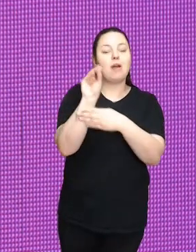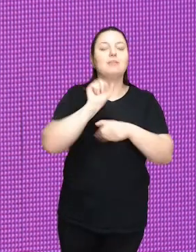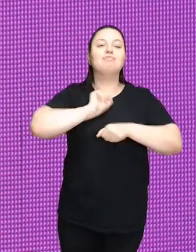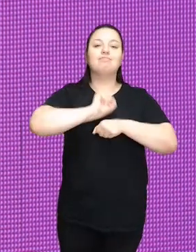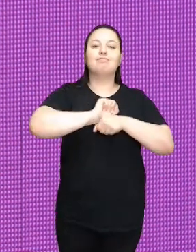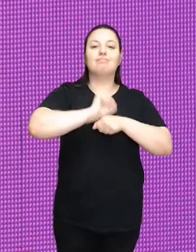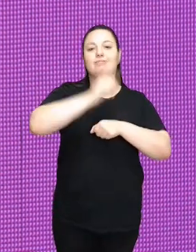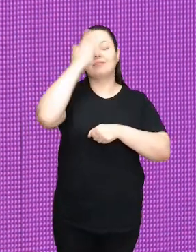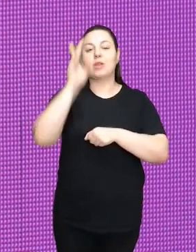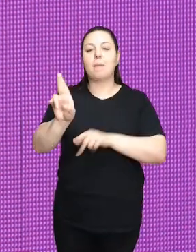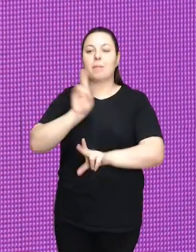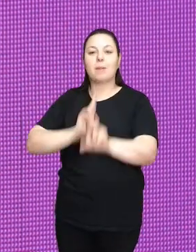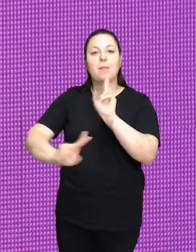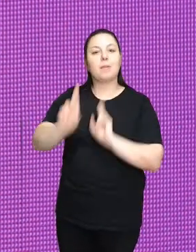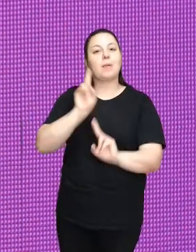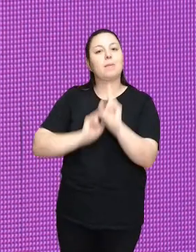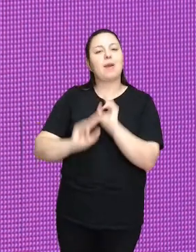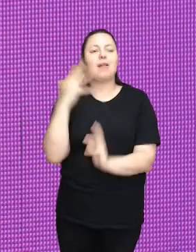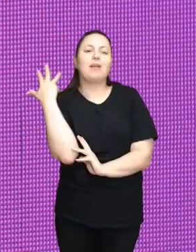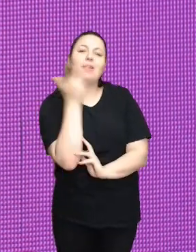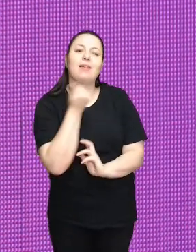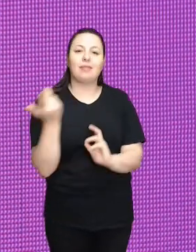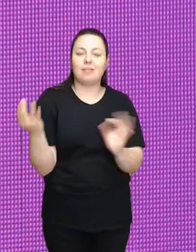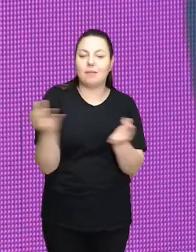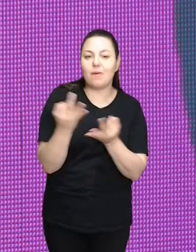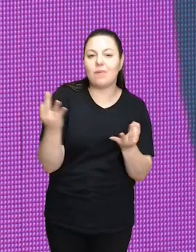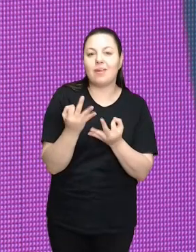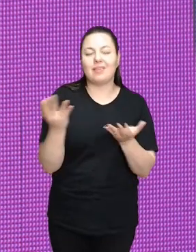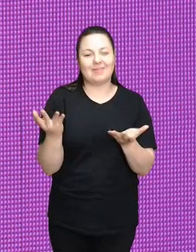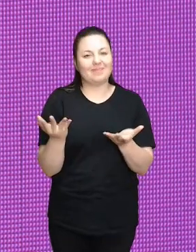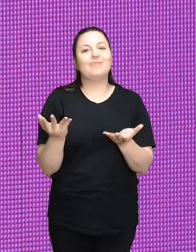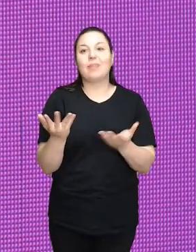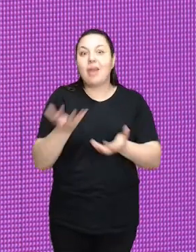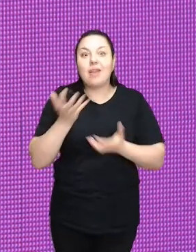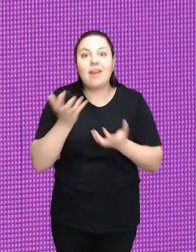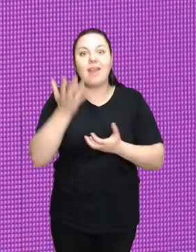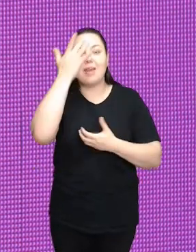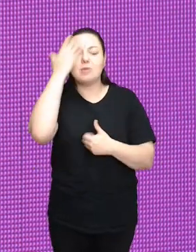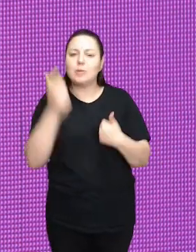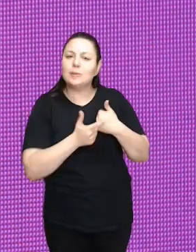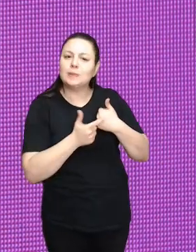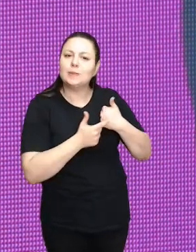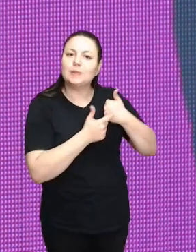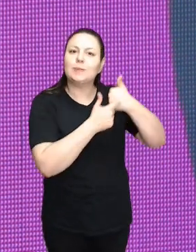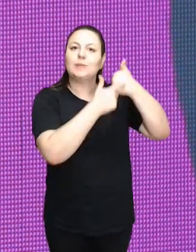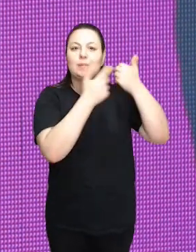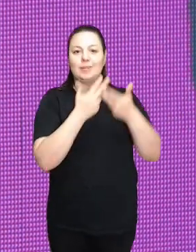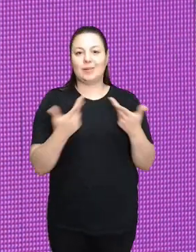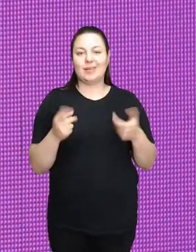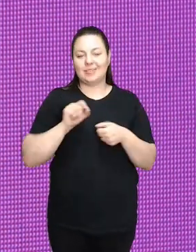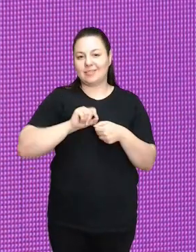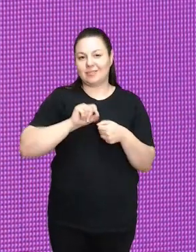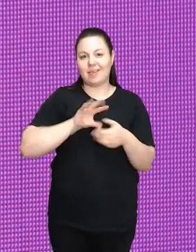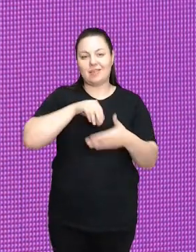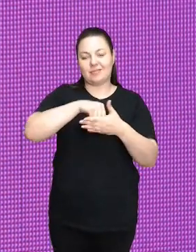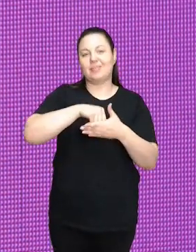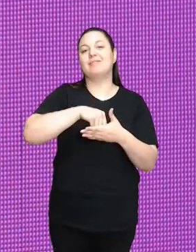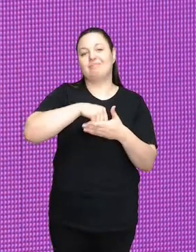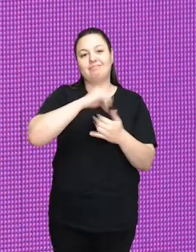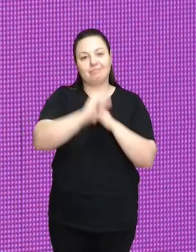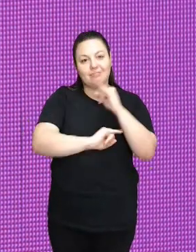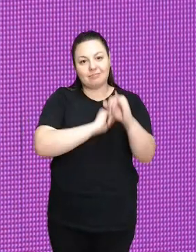forçadas com outras pessoas, né, querendo que pessoas curtam ou compartilhem aquilo que a gente faz. Então, em